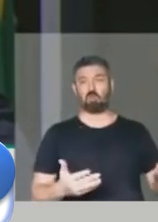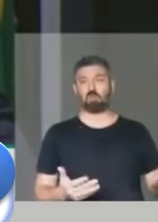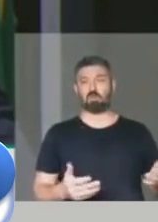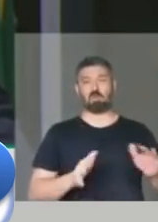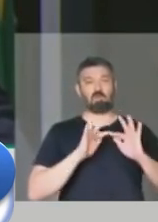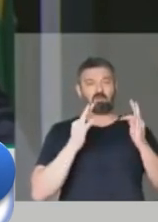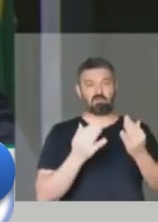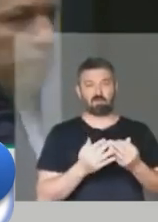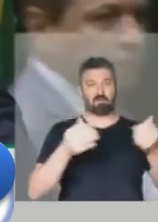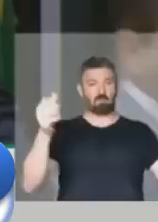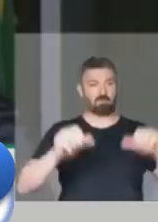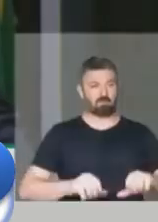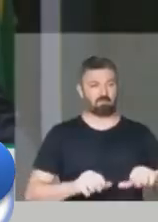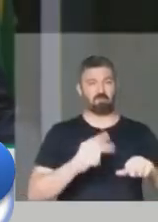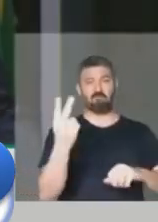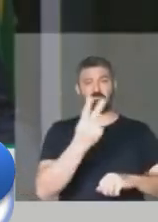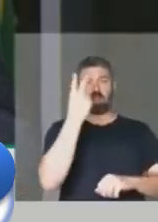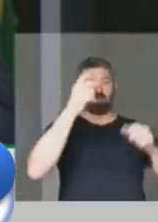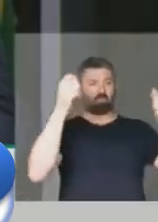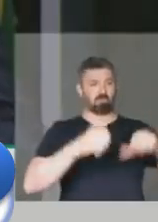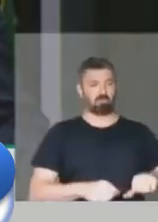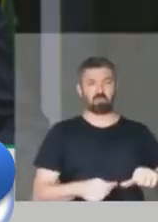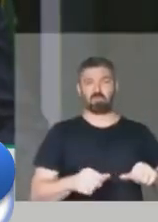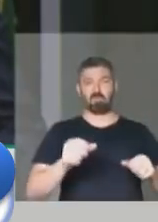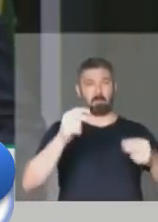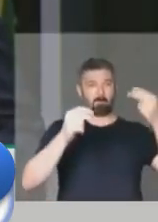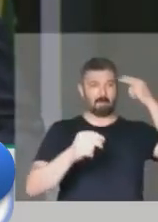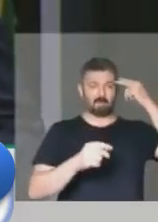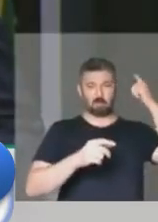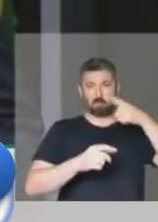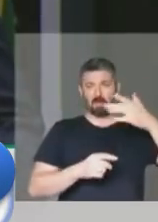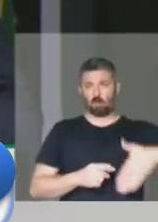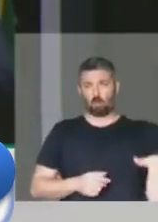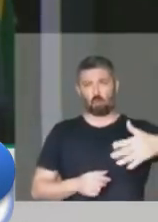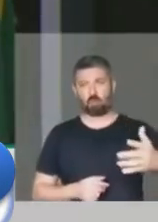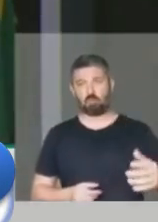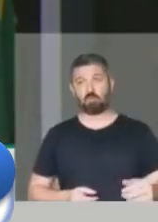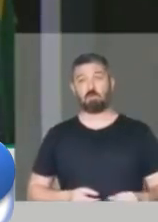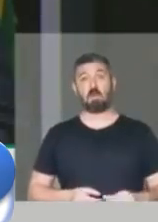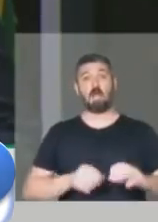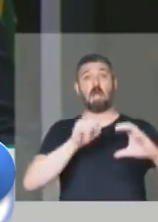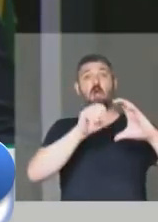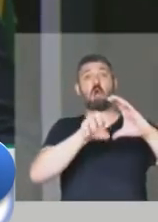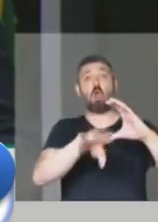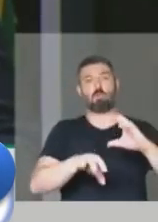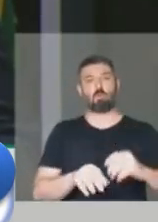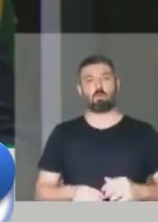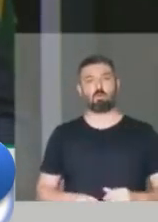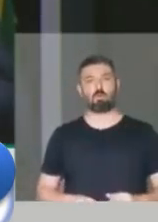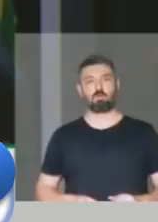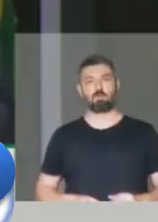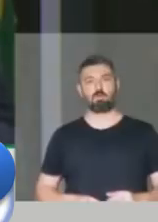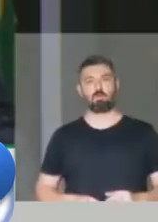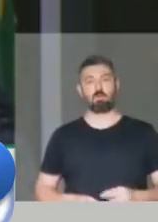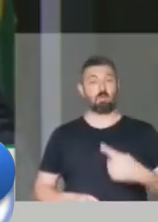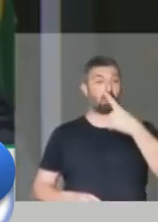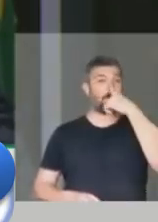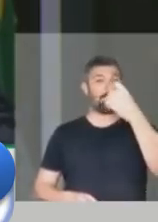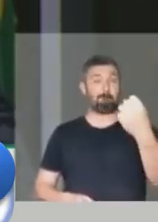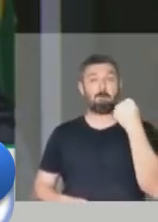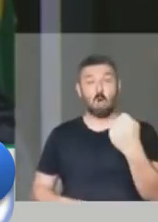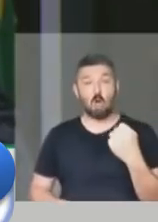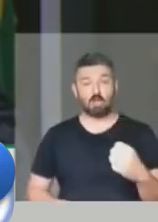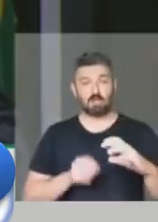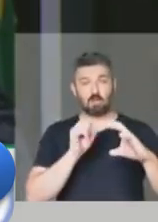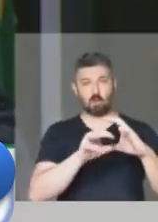nossas famílias, nossos valores, e nos colocando à mercê de bandidos. A Rede Globo, a Rede Esgoto de